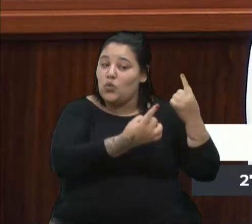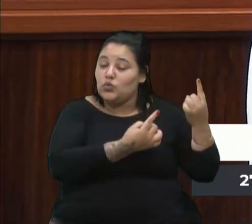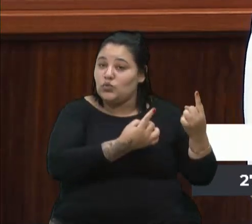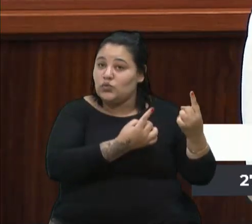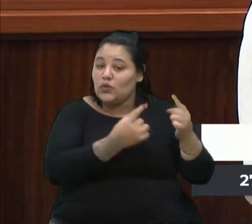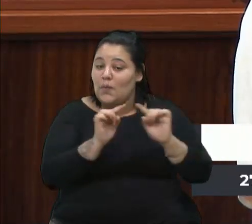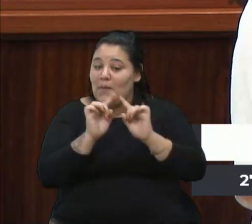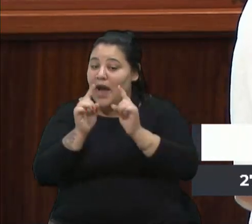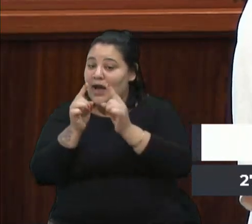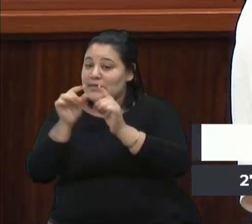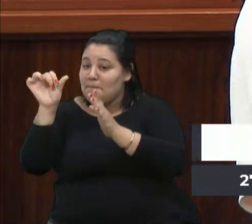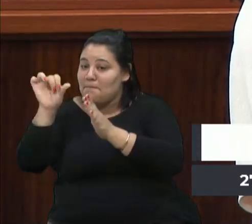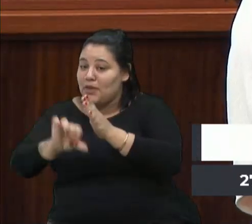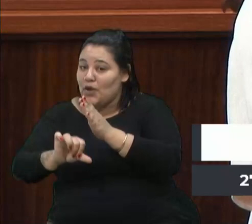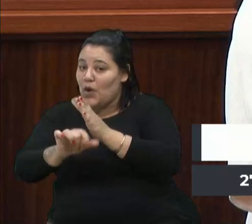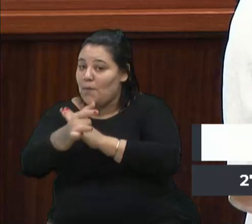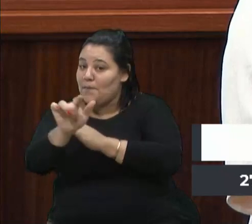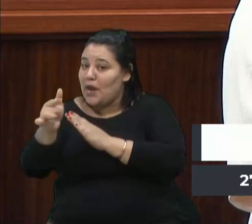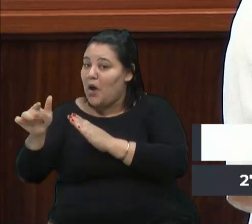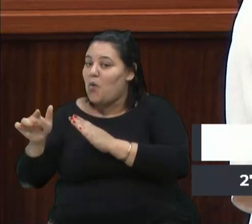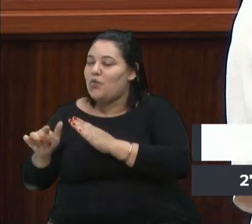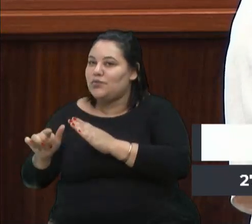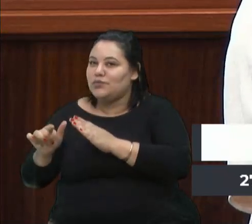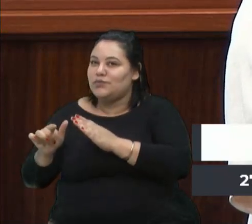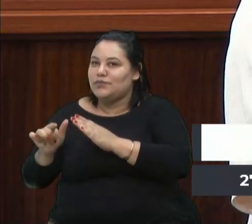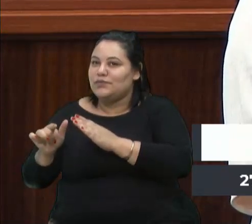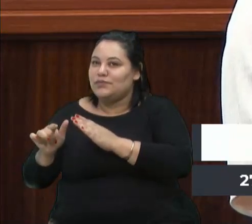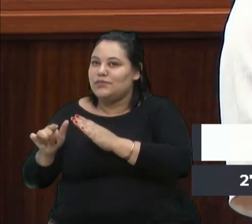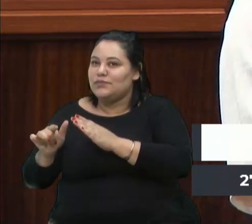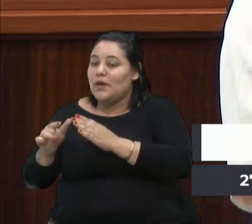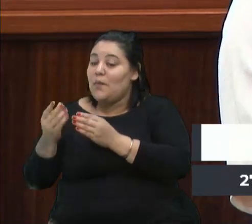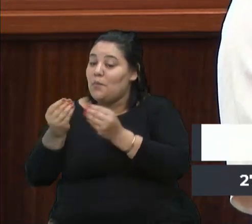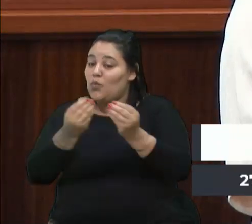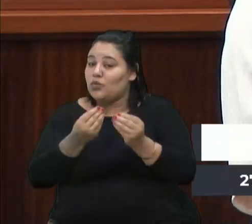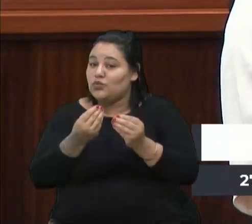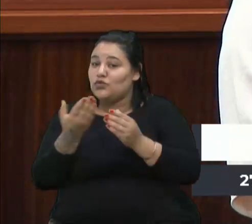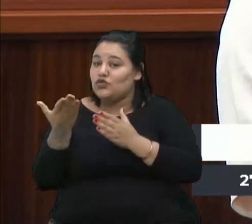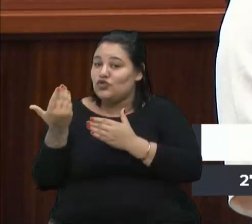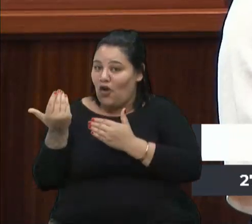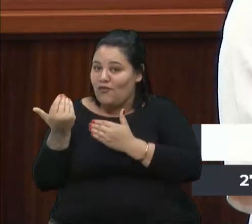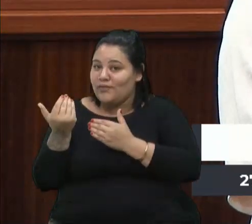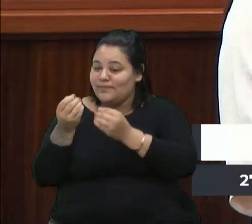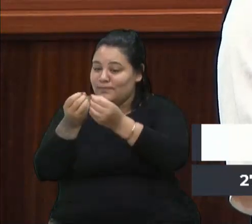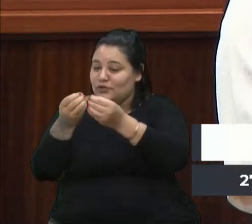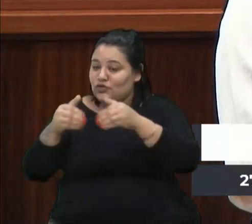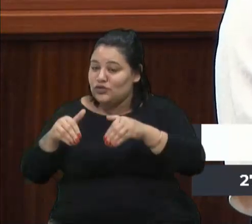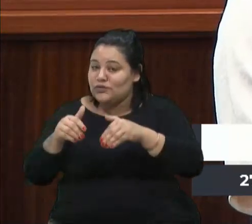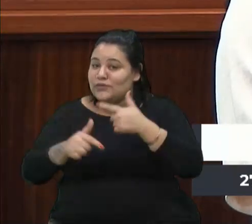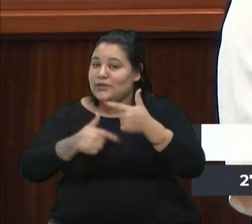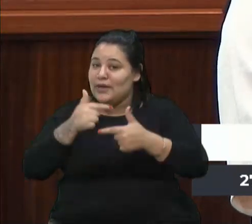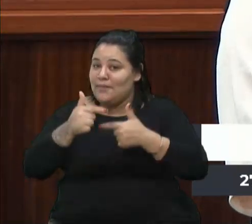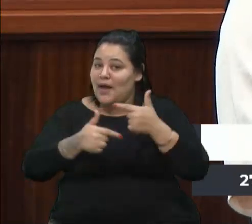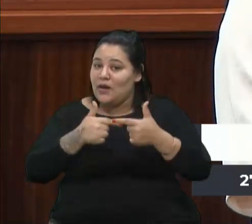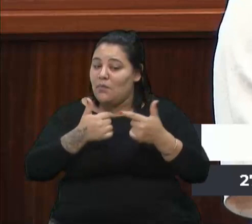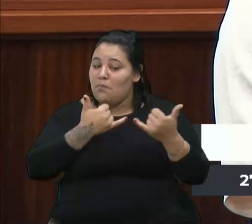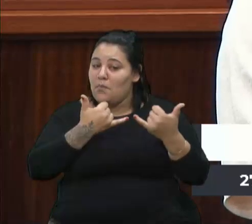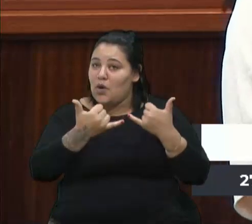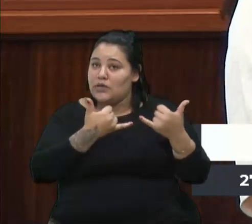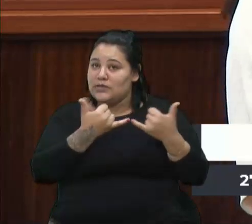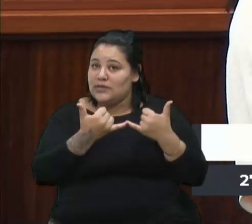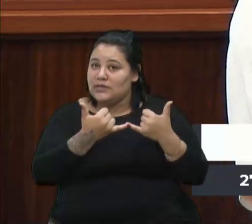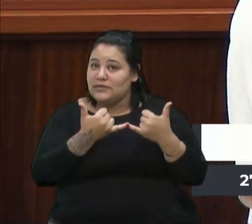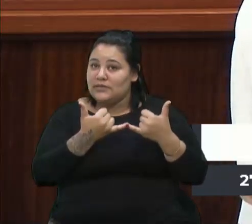para muitos, inclusive uma grande parcela da juventude que trabalha, por exemplo,